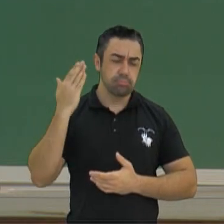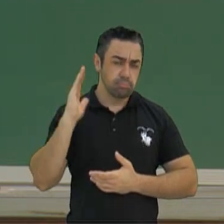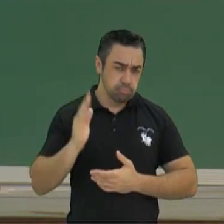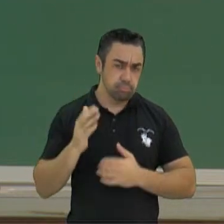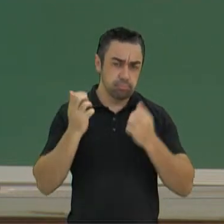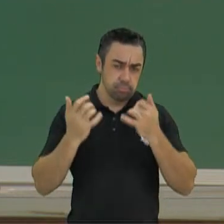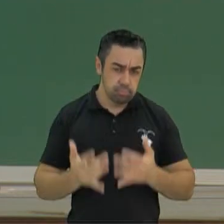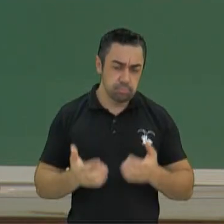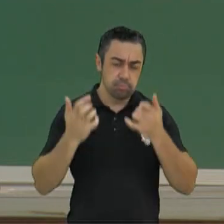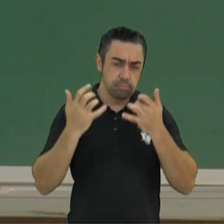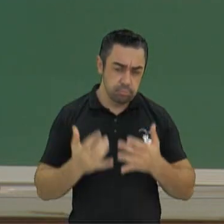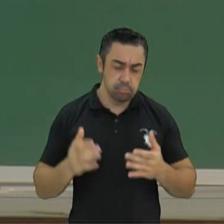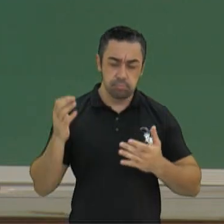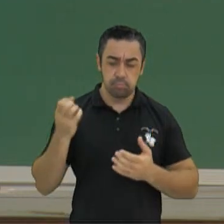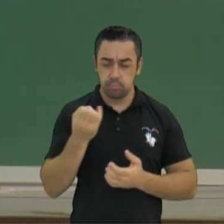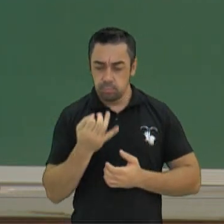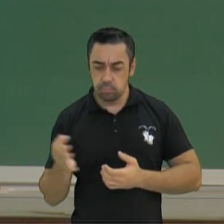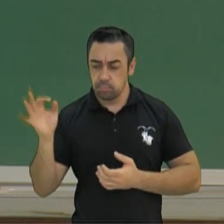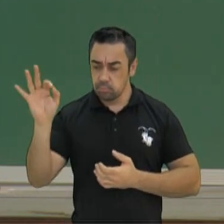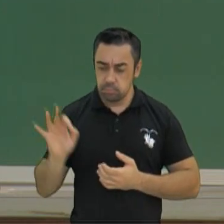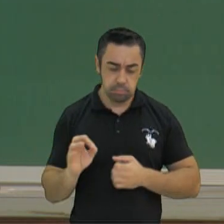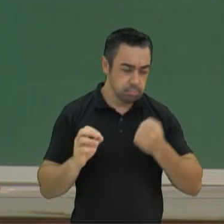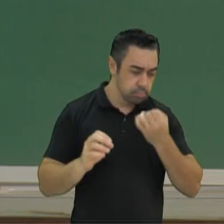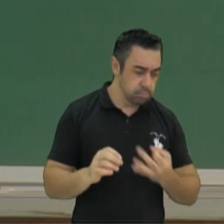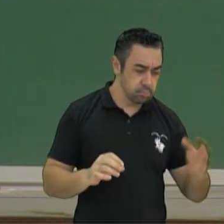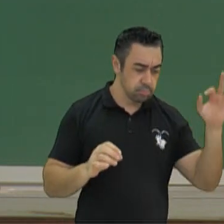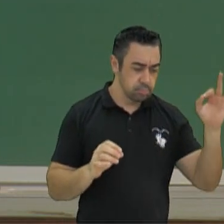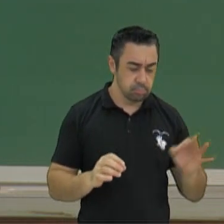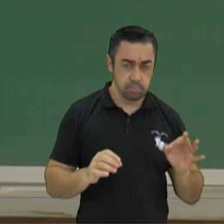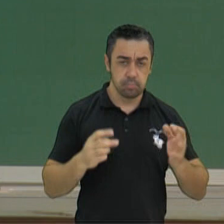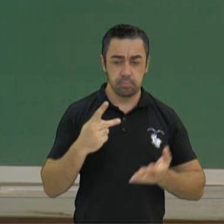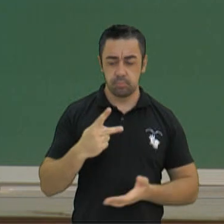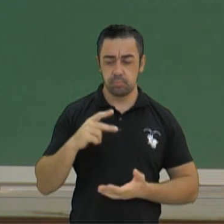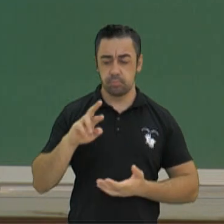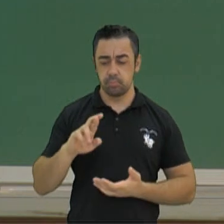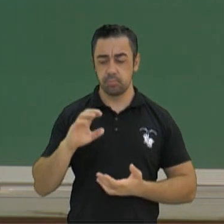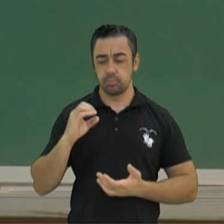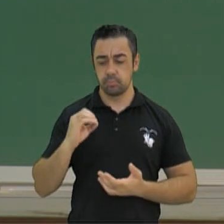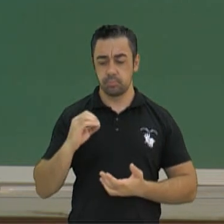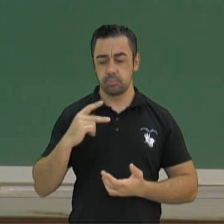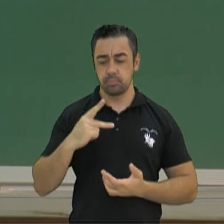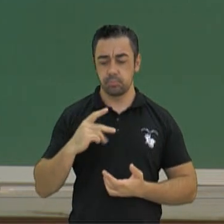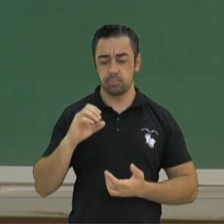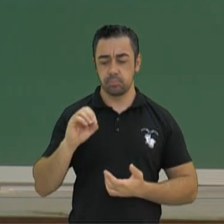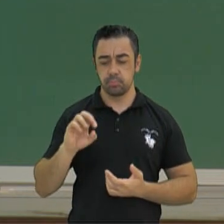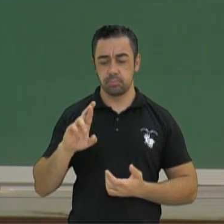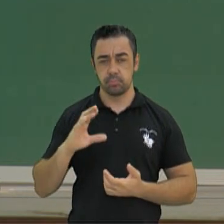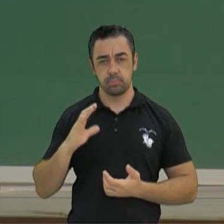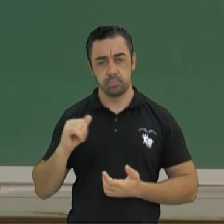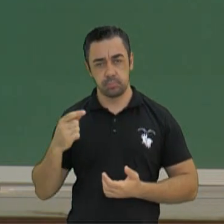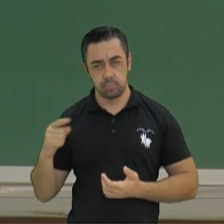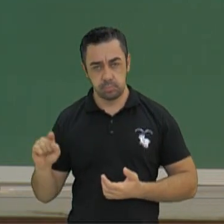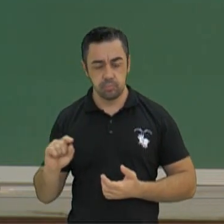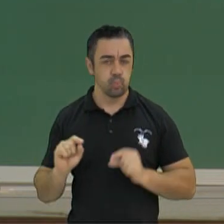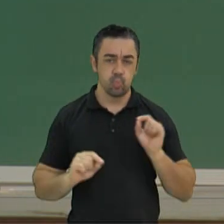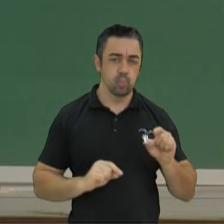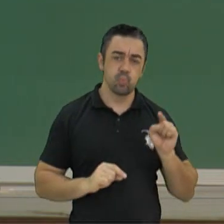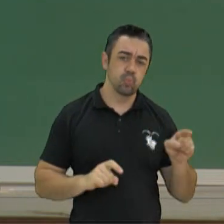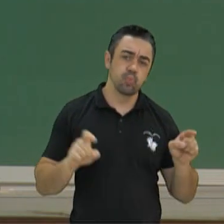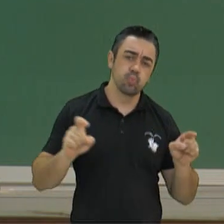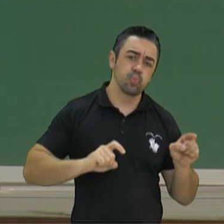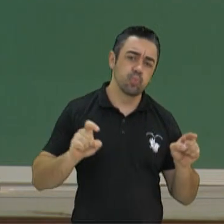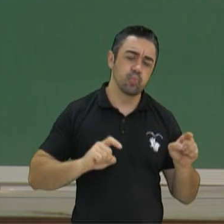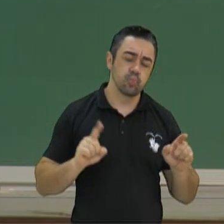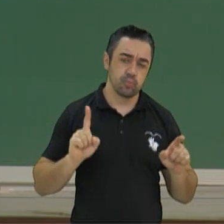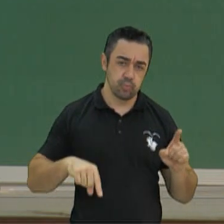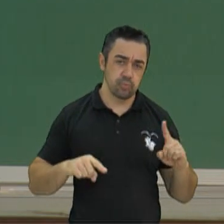vocês? Então, olha só, o x, né? Eu tenho aqui o x. Eu vou... Por que quer dizer esse x? É a multiplicação.